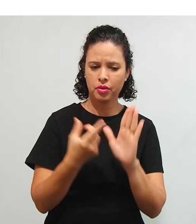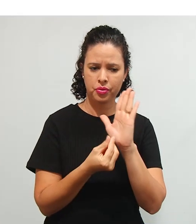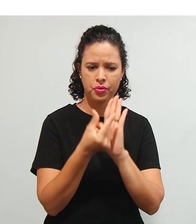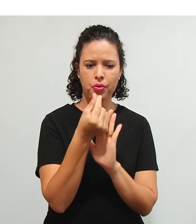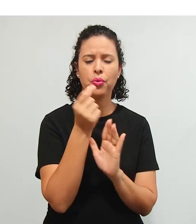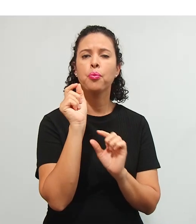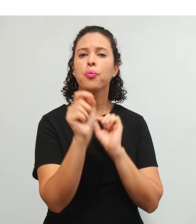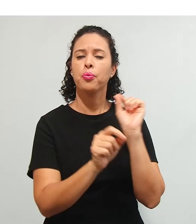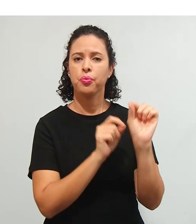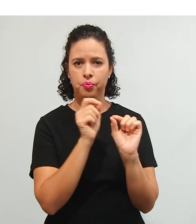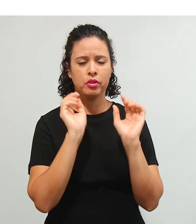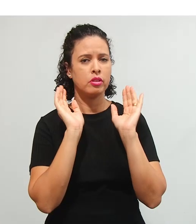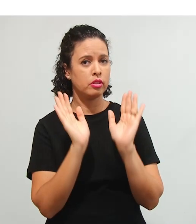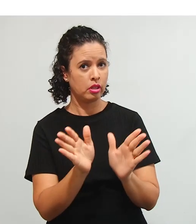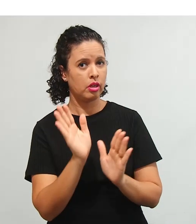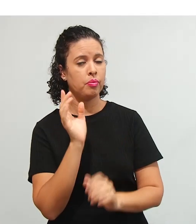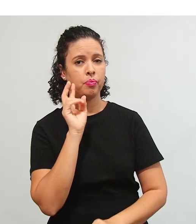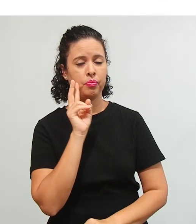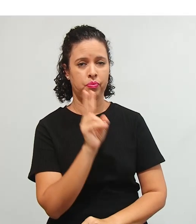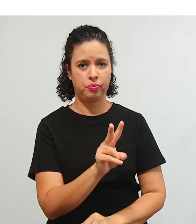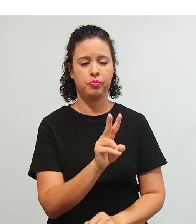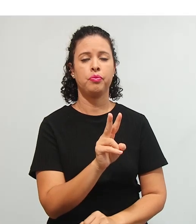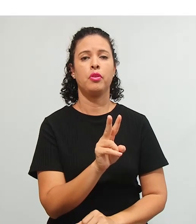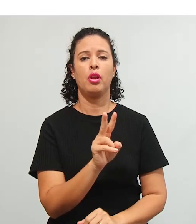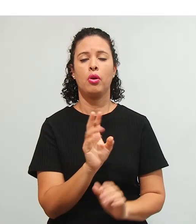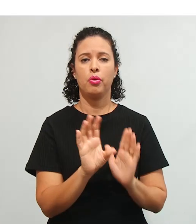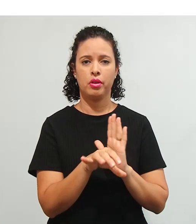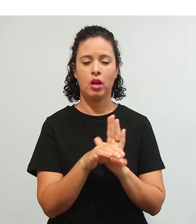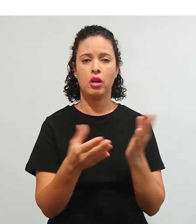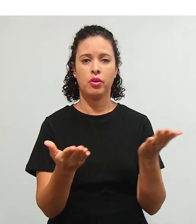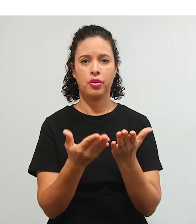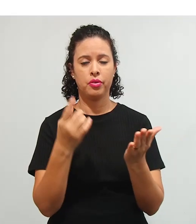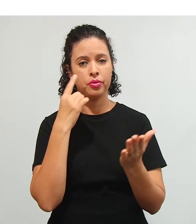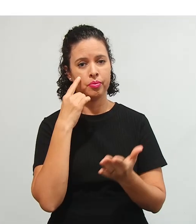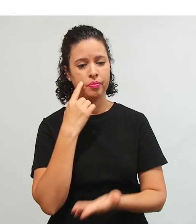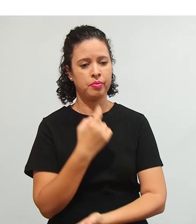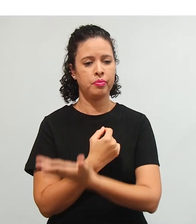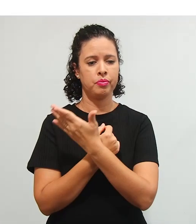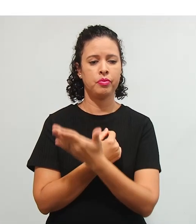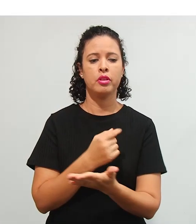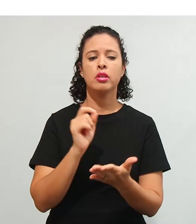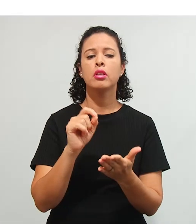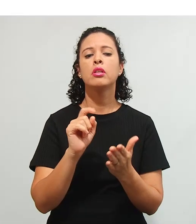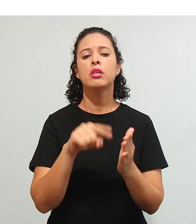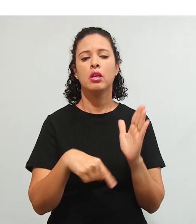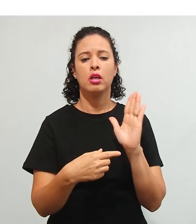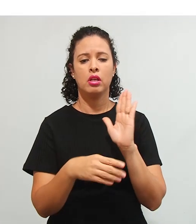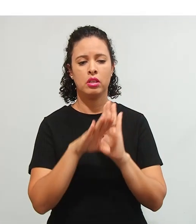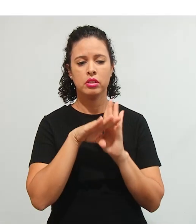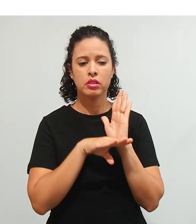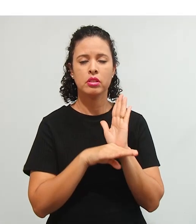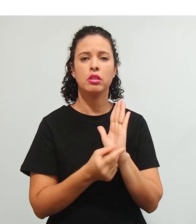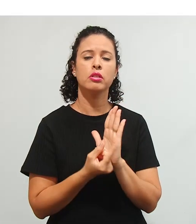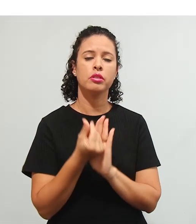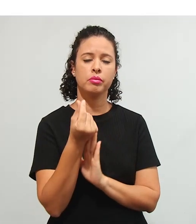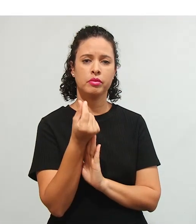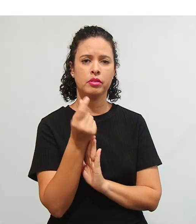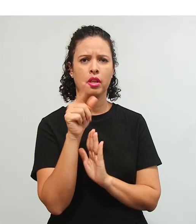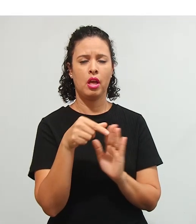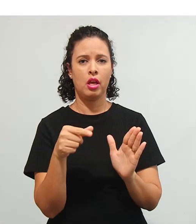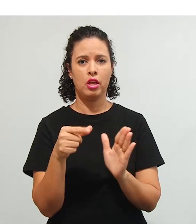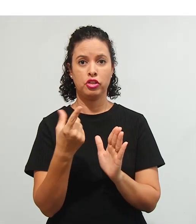orçamentárias? Tá? Nós vimos o conceito de receita pública, mas agora nós vamos ver o conceito de receita orçamentária. Então,